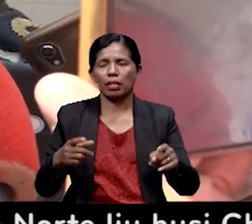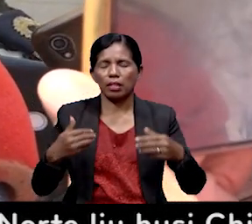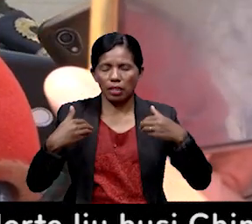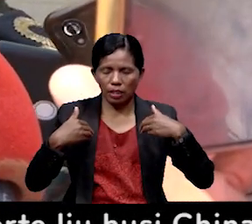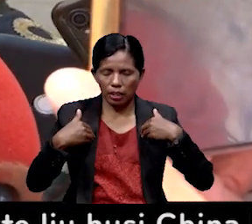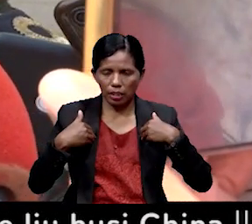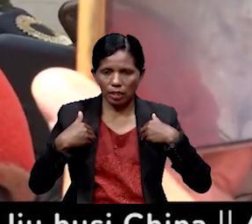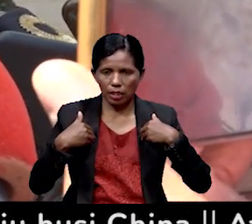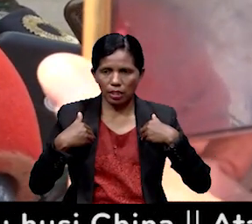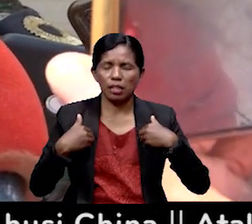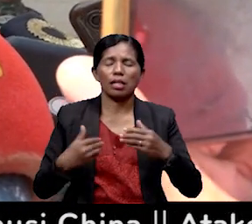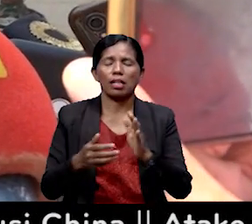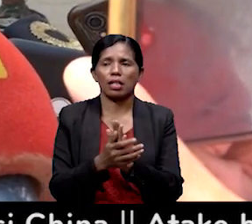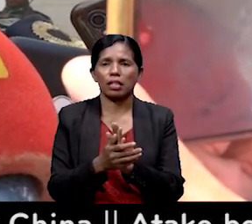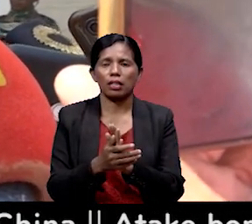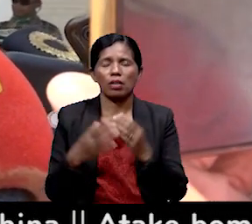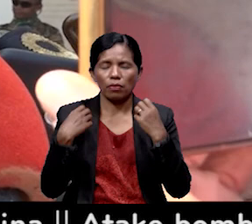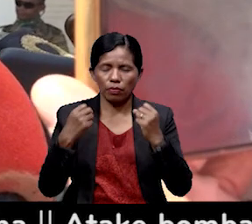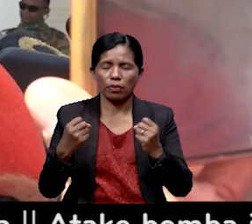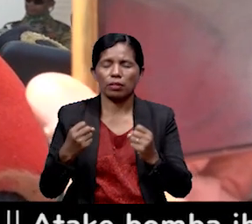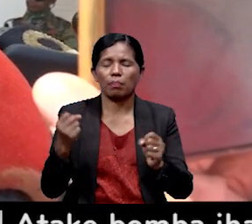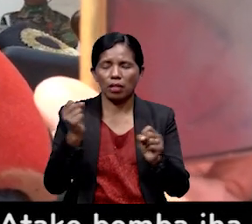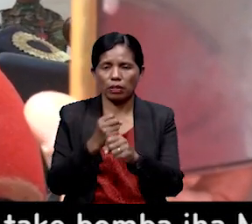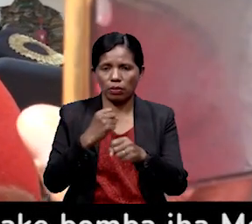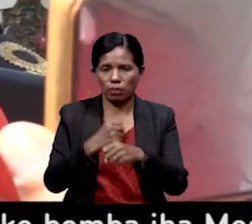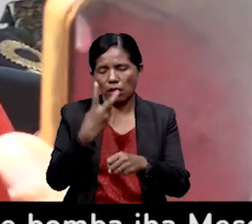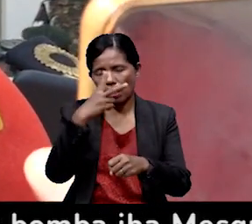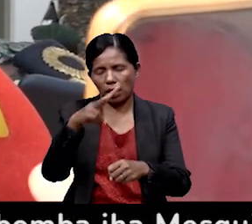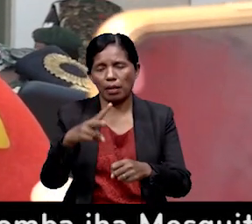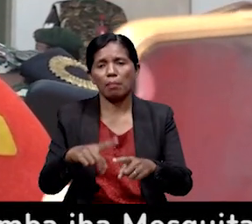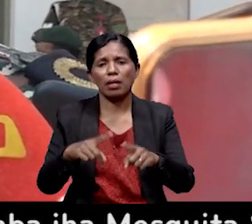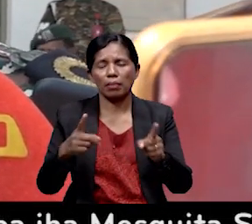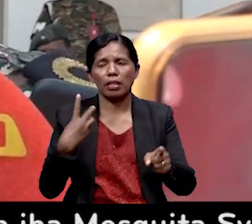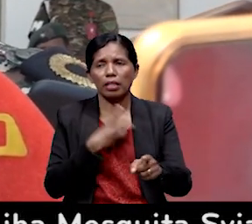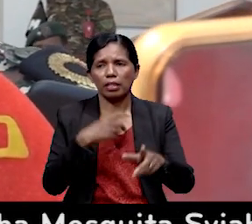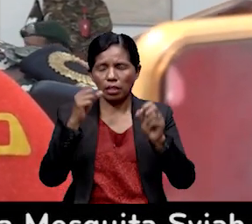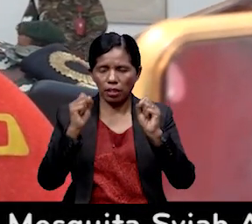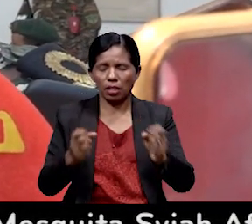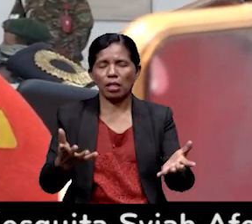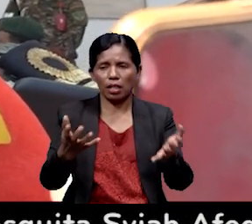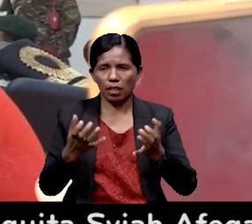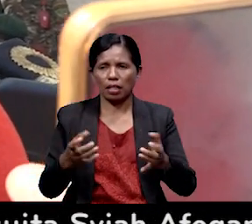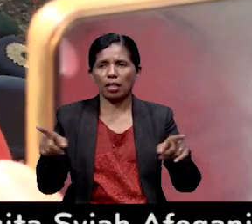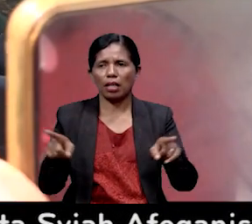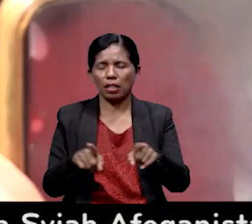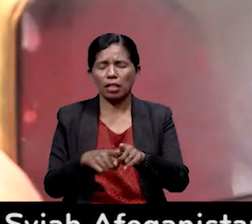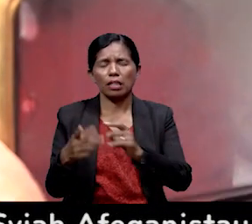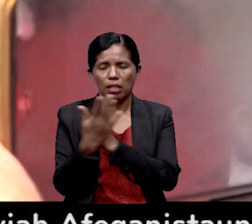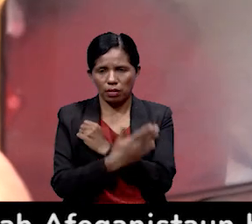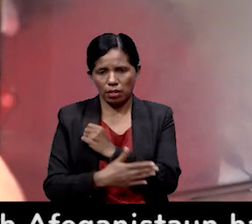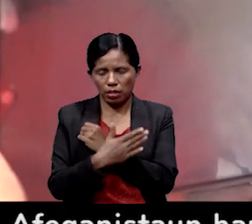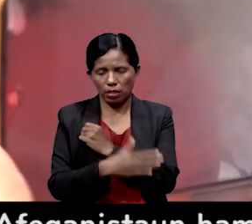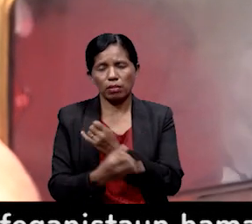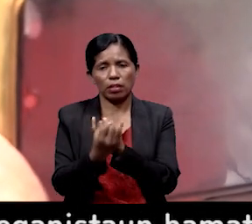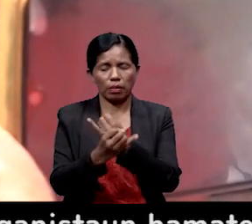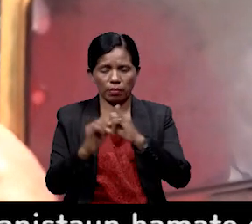capacidade par bele tenia intervenção ne tone ba. E lá os to de ditane, maybe ita tem que iha karak lakuh ne sam país de